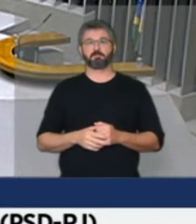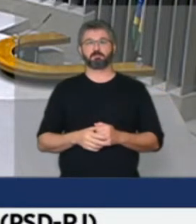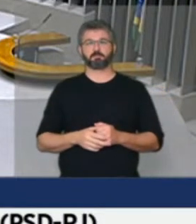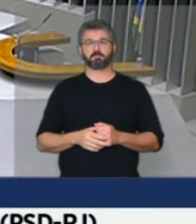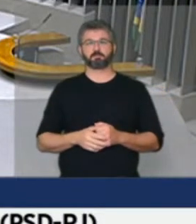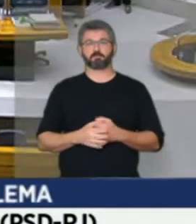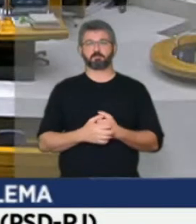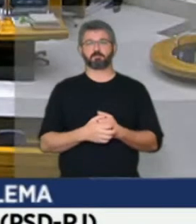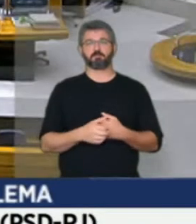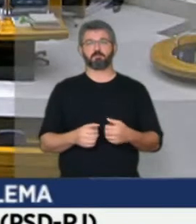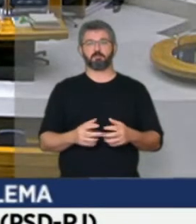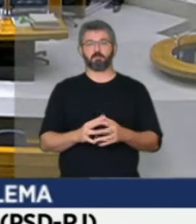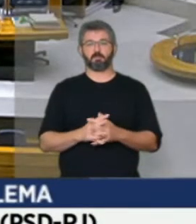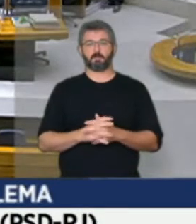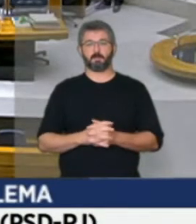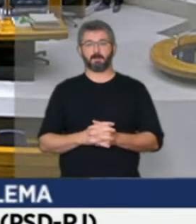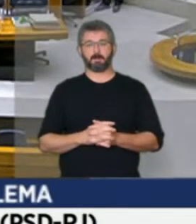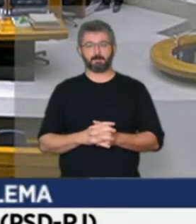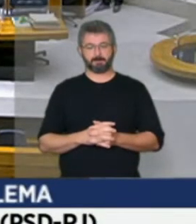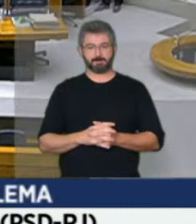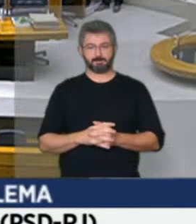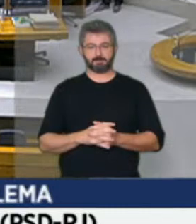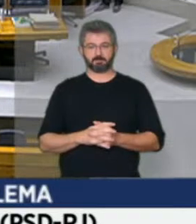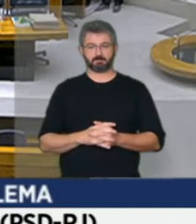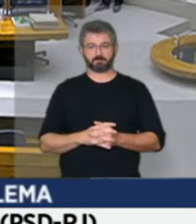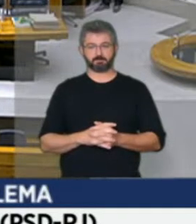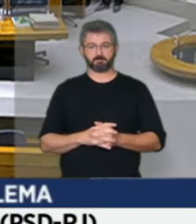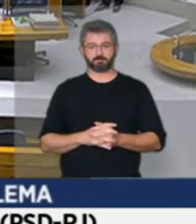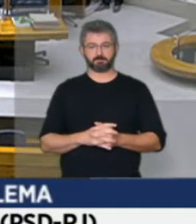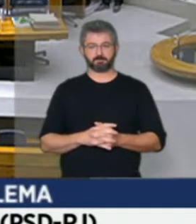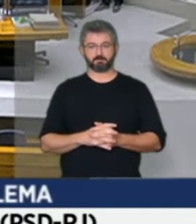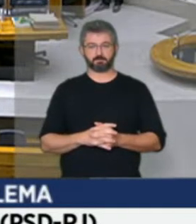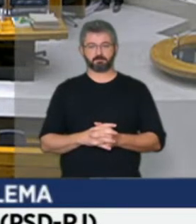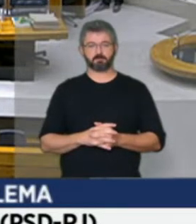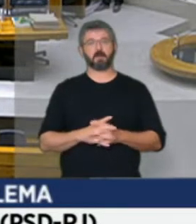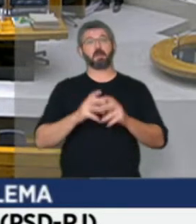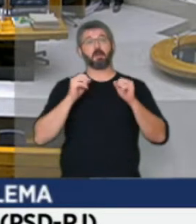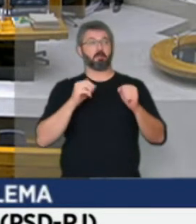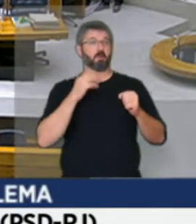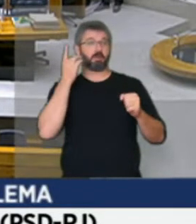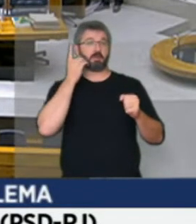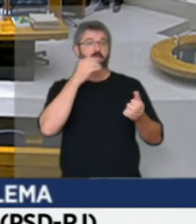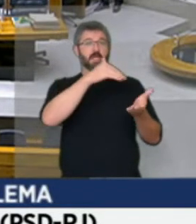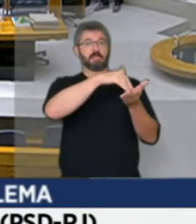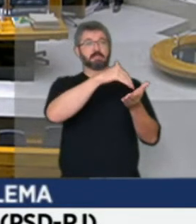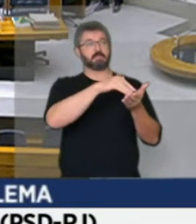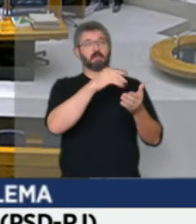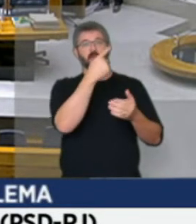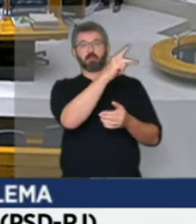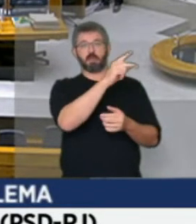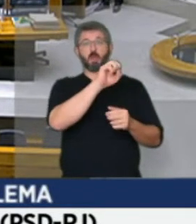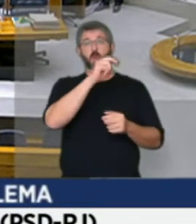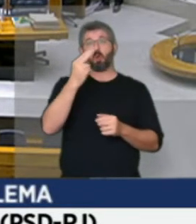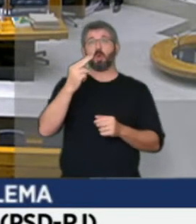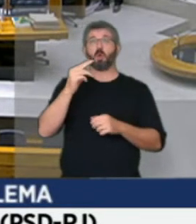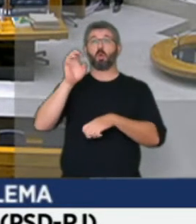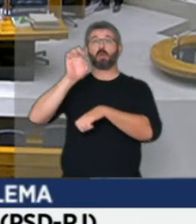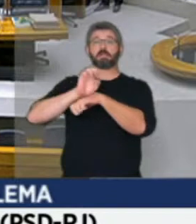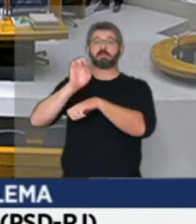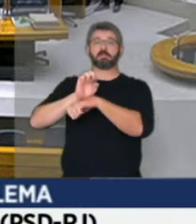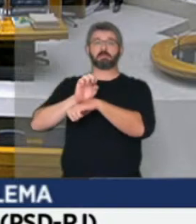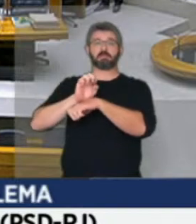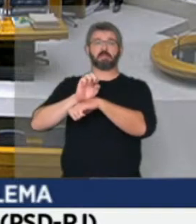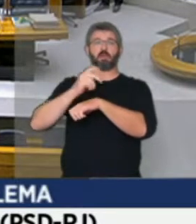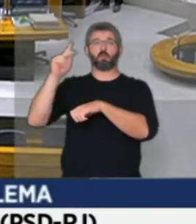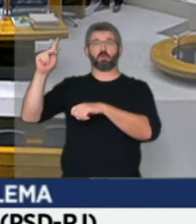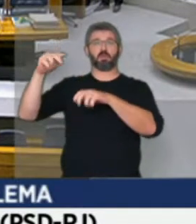boa parte dos deputados e deputadas estão ou em seus gabinetes ou em seus estados, participando de forma remota desta